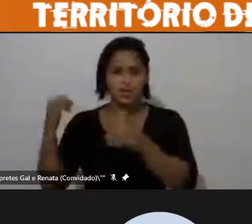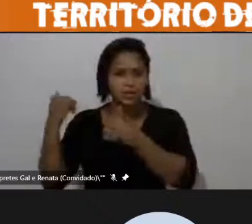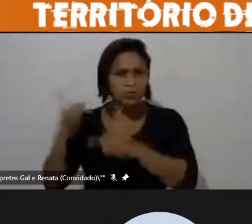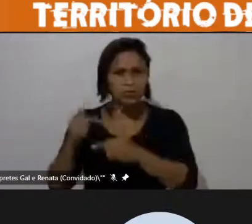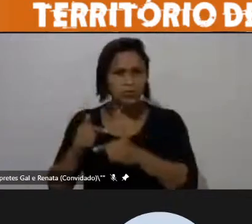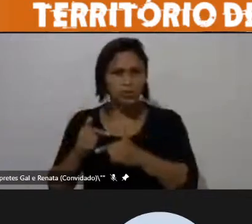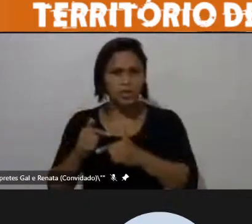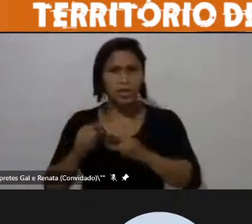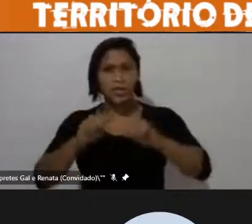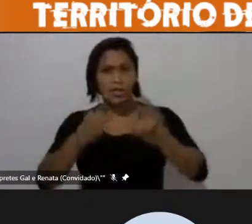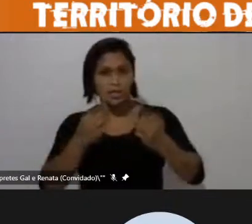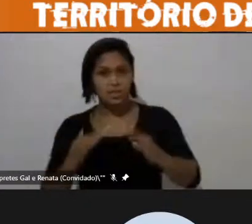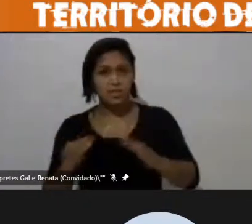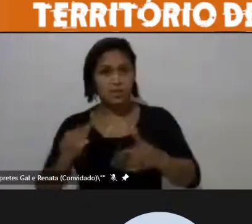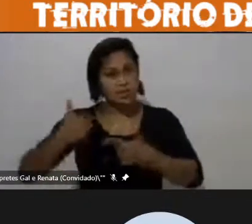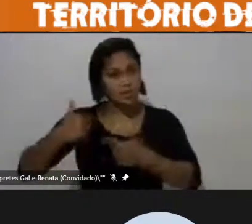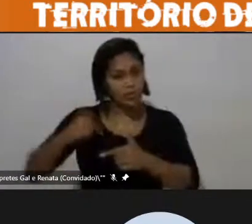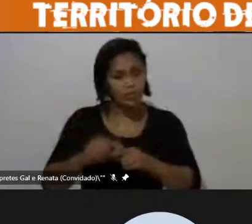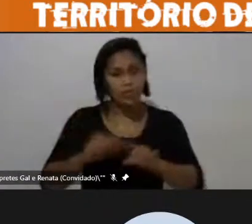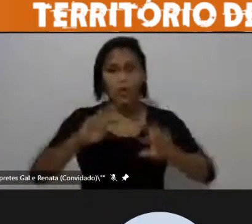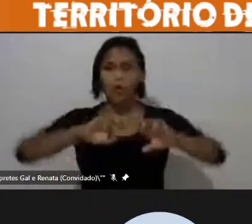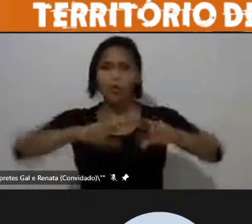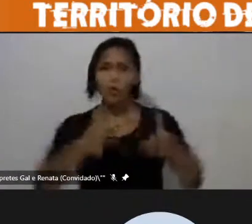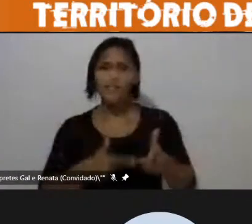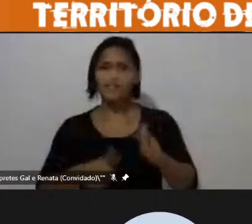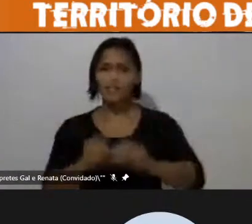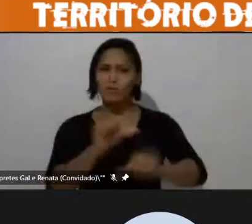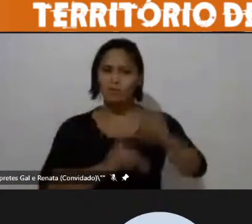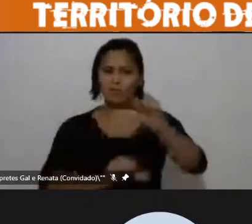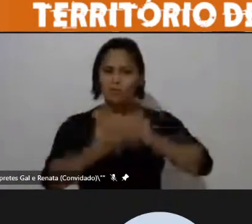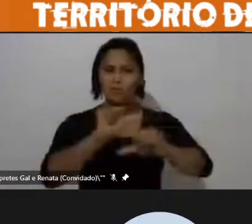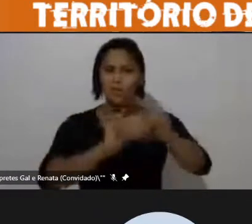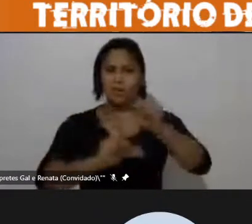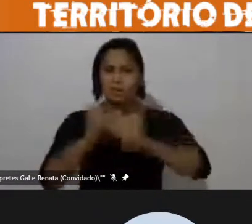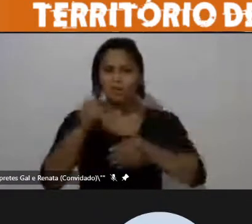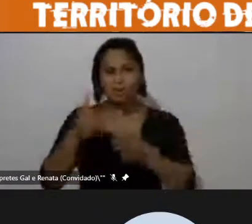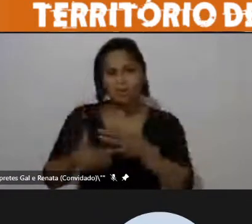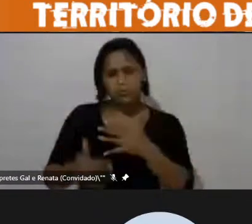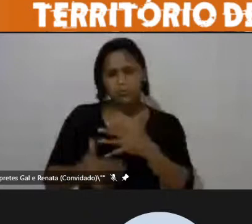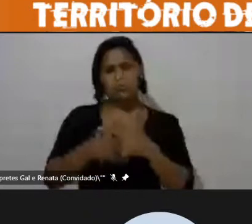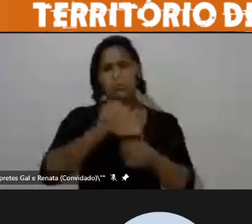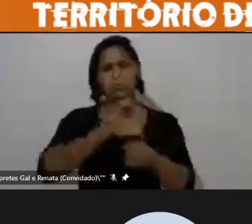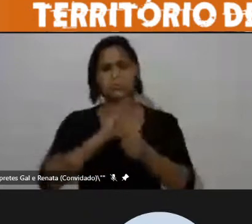são tradicionais ou elas se tradicionalizam durante a luta?